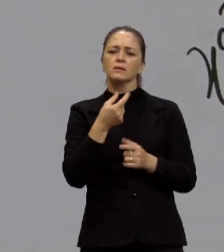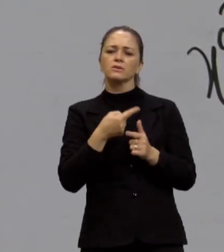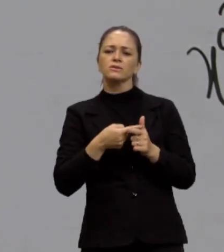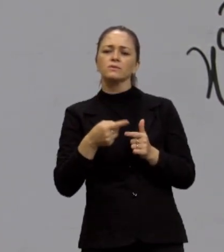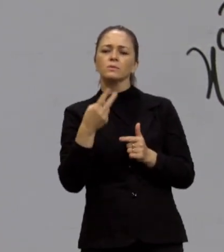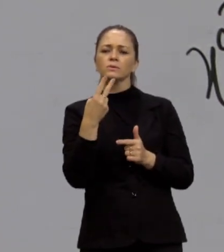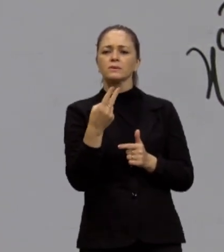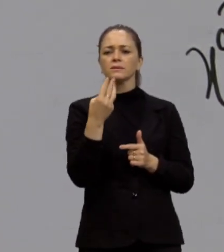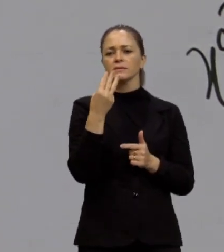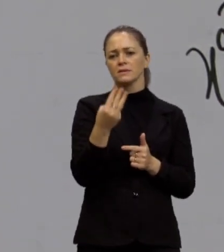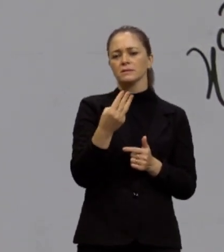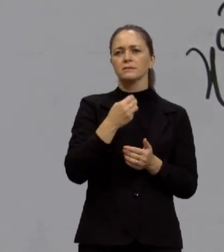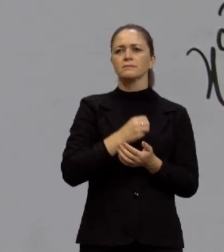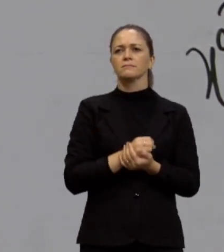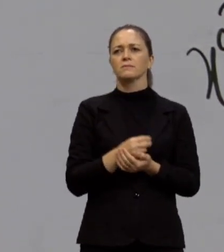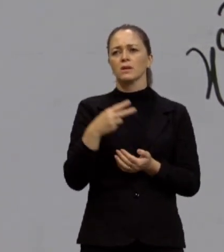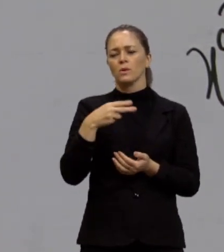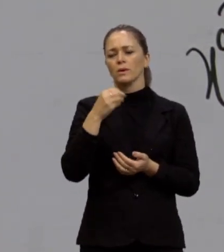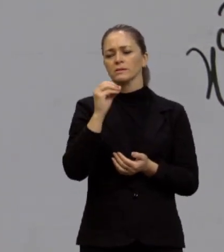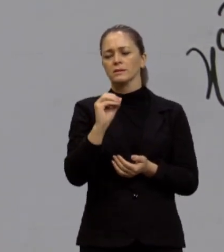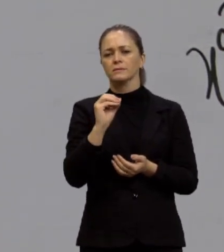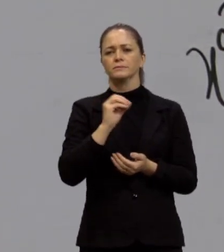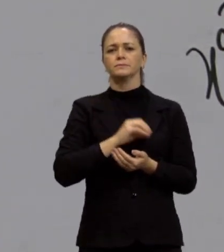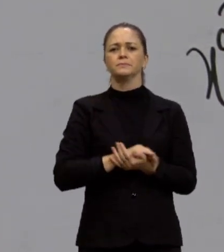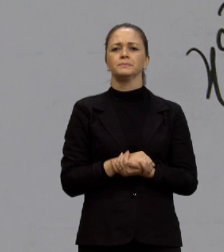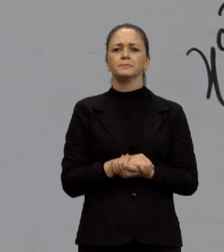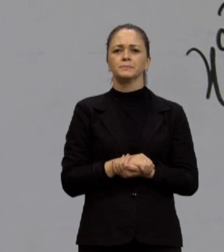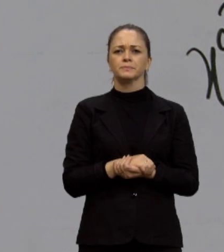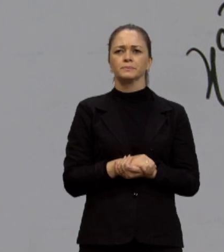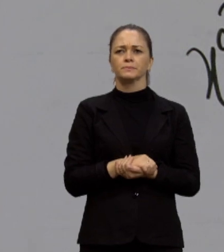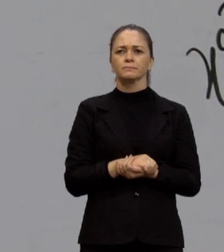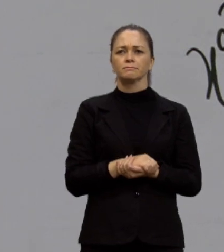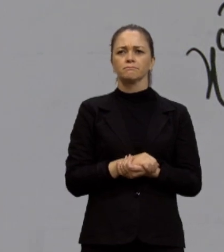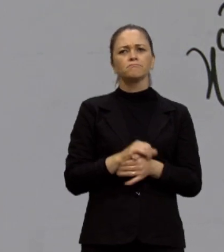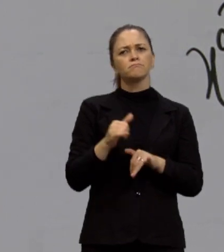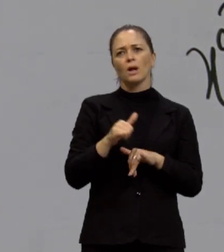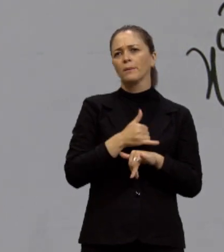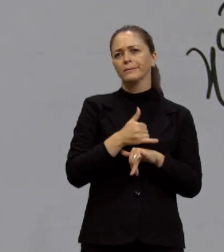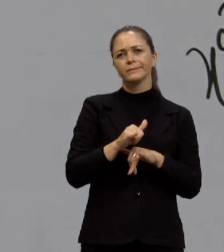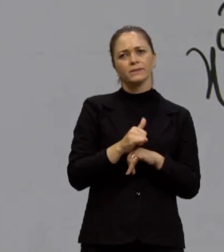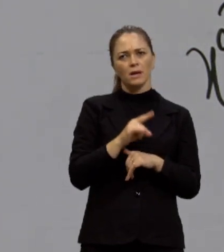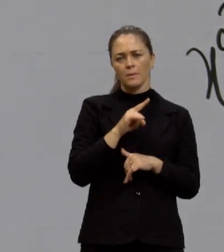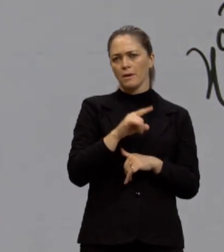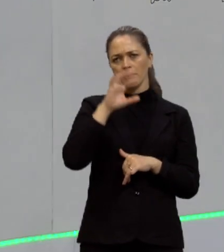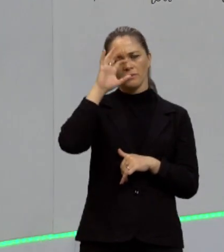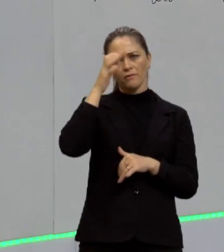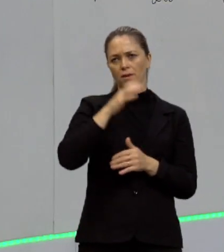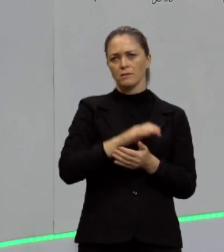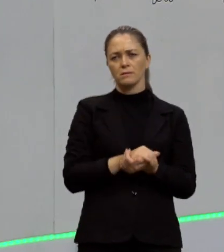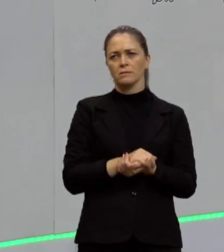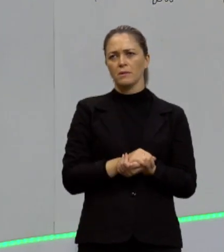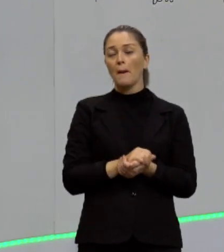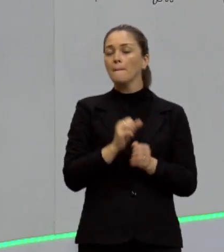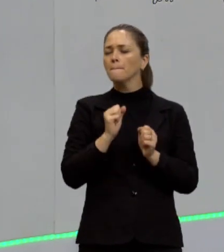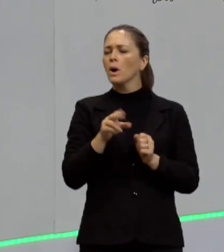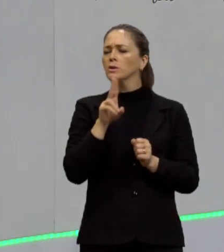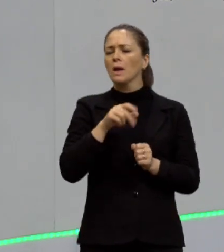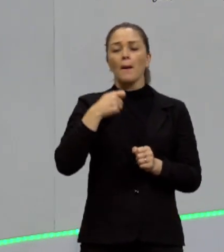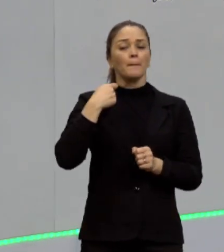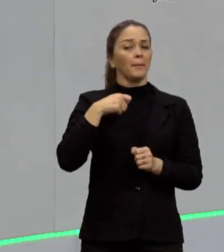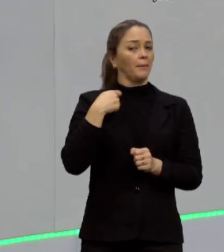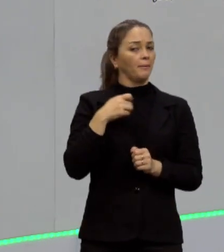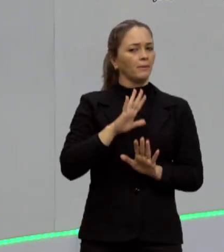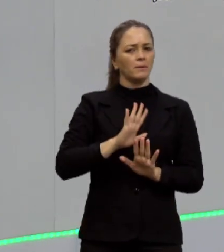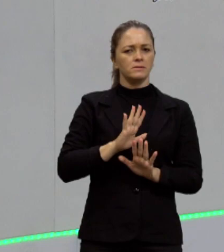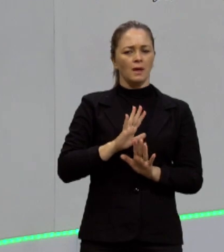dividido por 2, 3. Essa é uma estratégia de resolução. Eu posso usar, certo? Não é